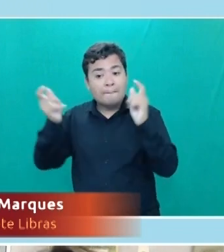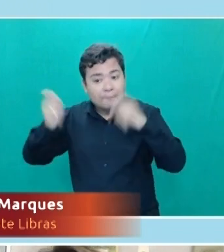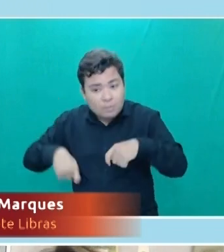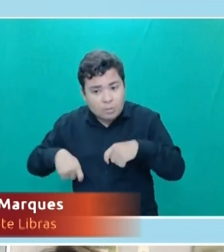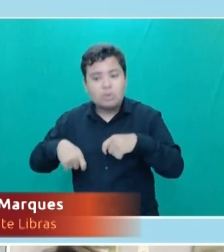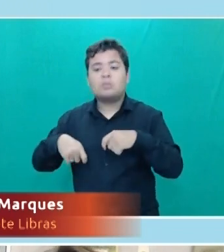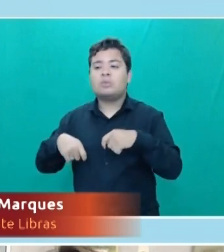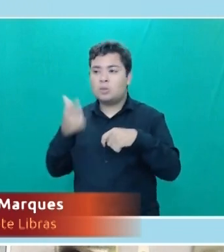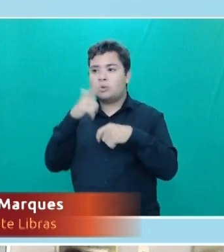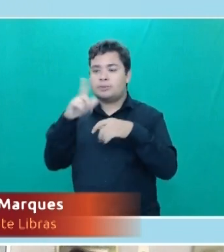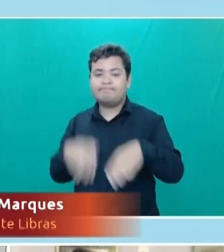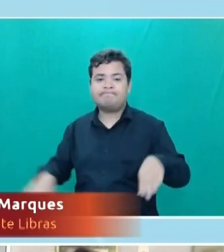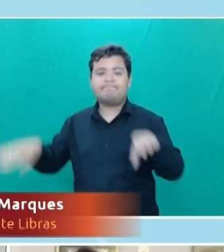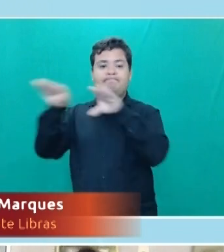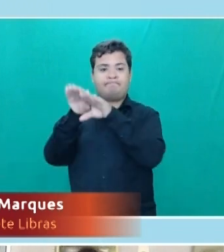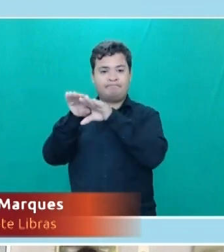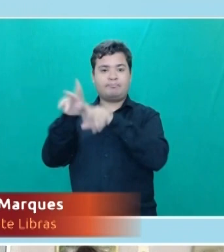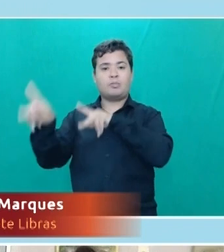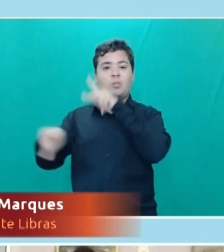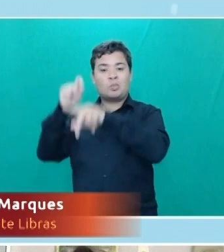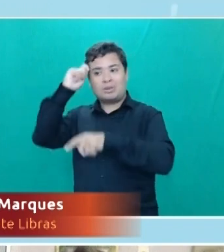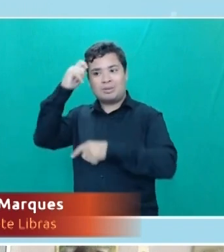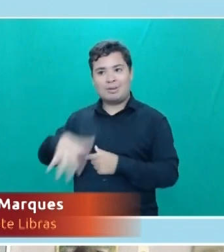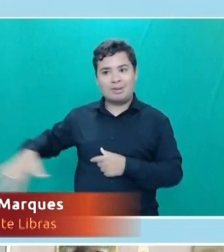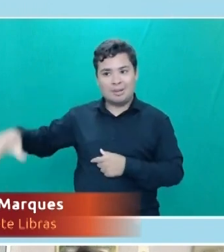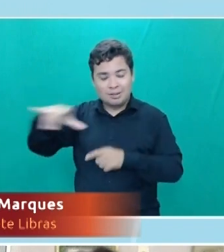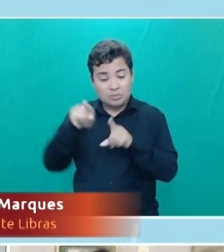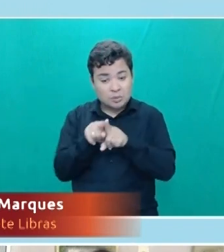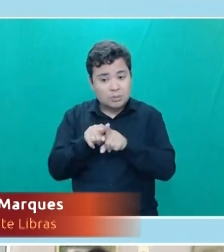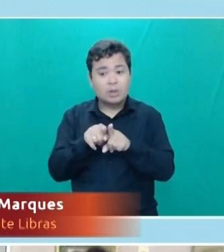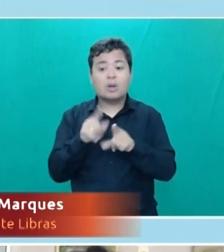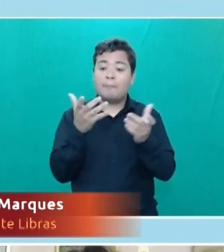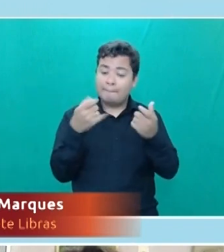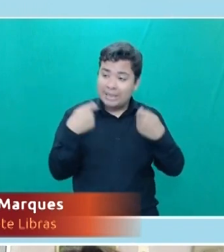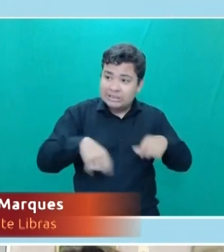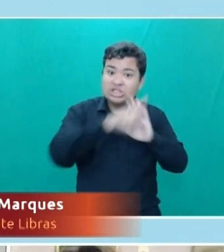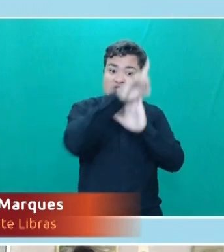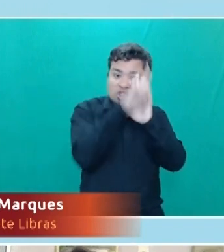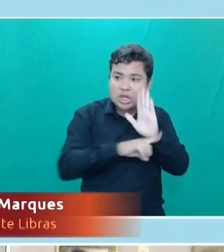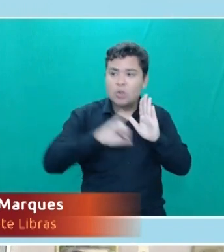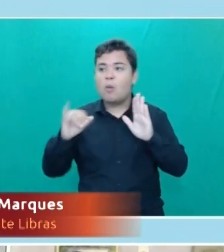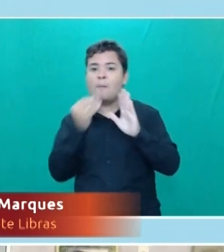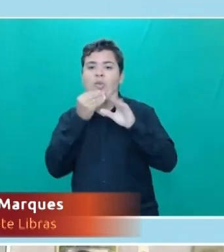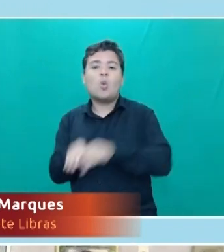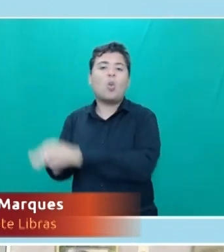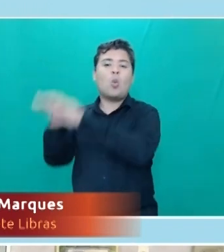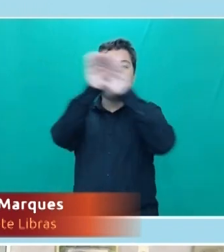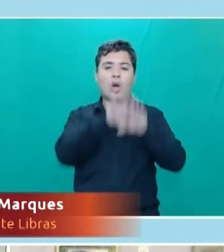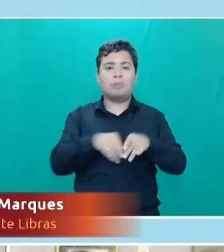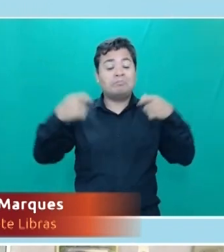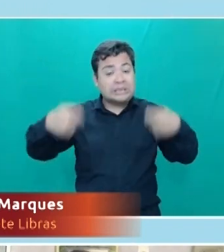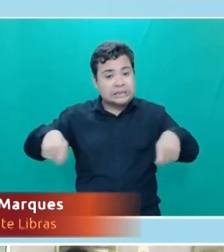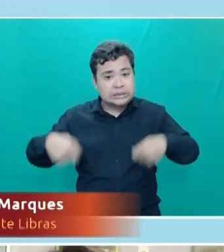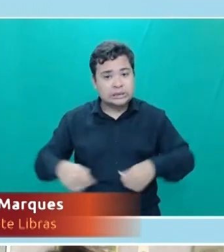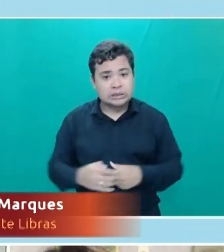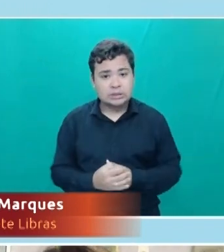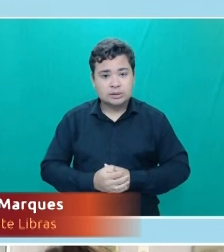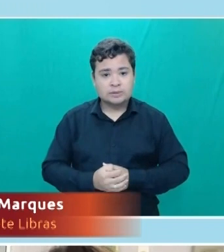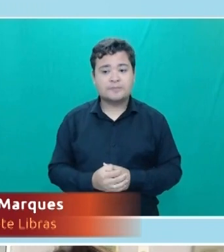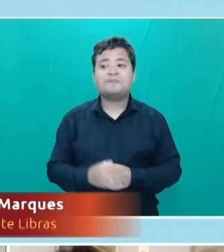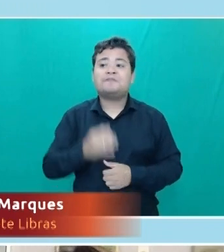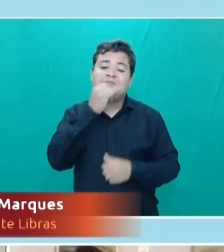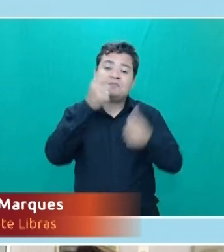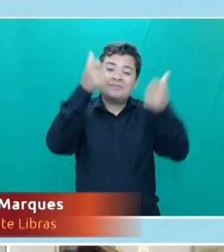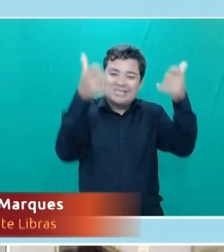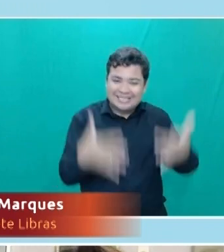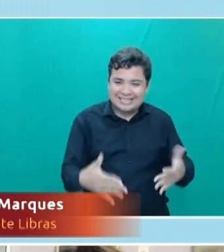às pessoas. Precisamos de igualdade de direitos e de oportunidades. Então, quando a gente fala racismo